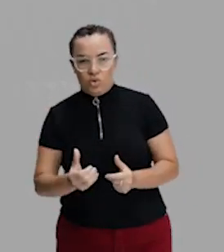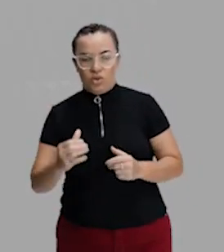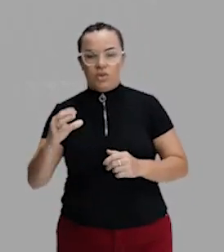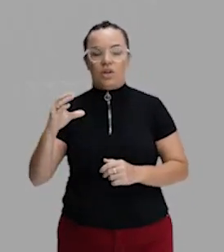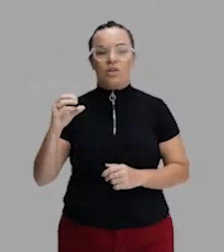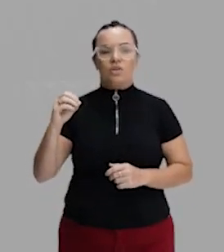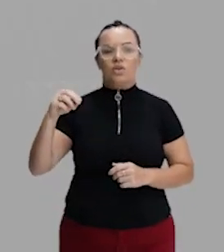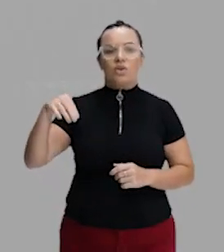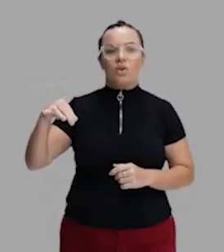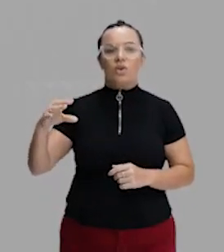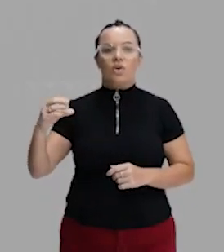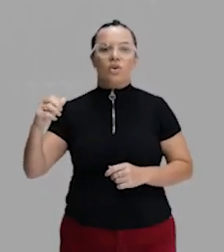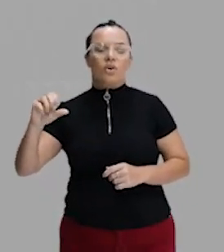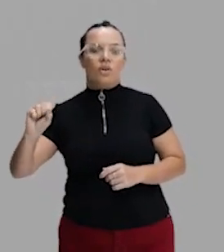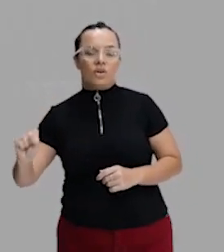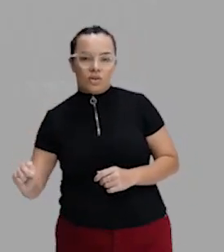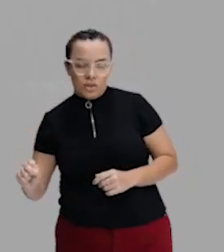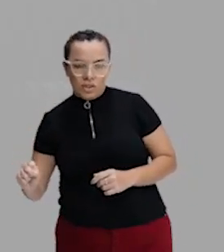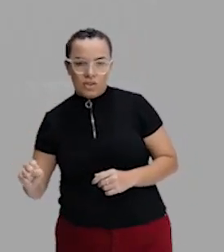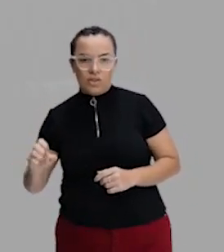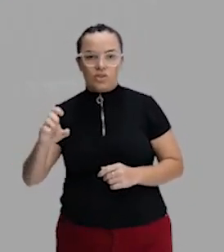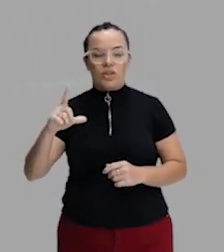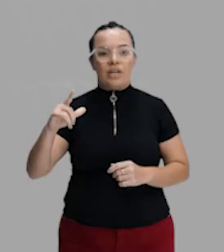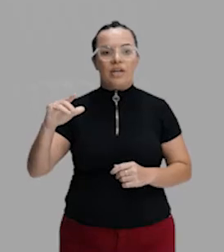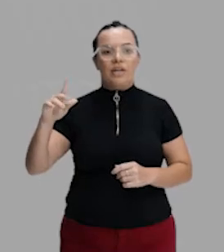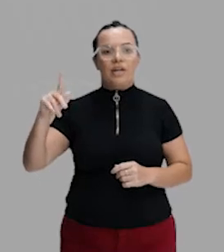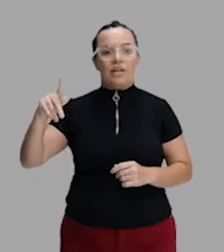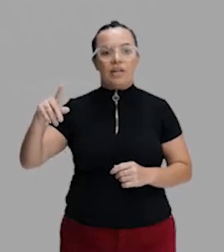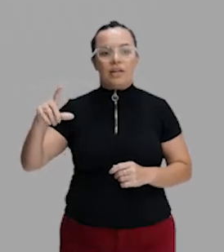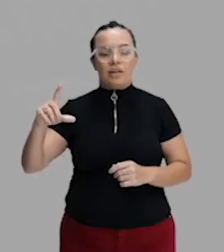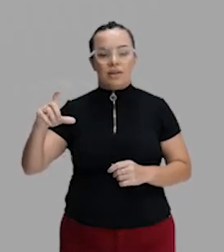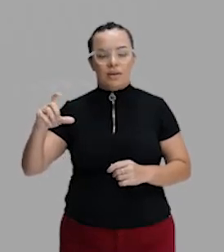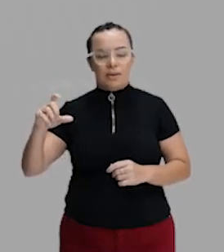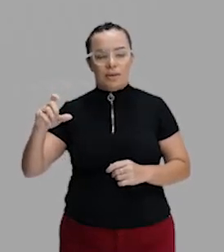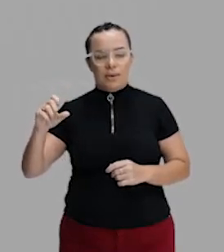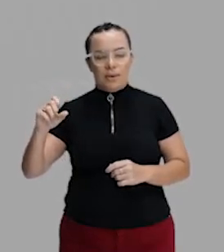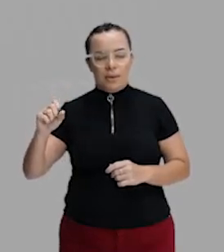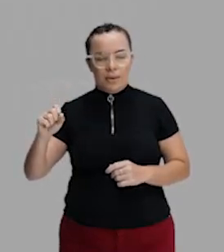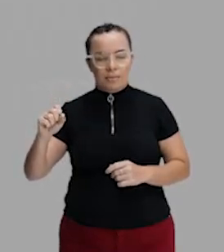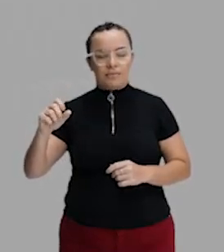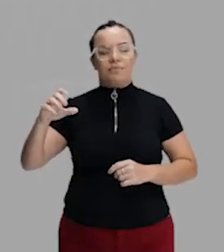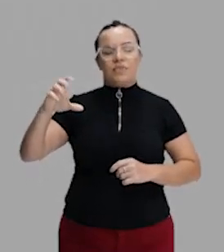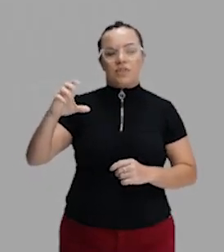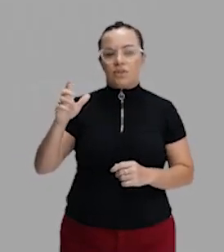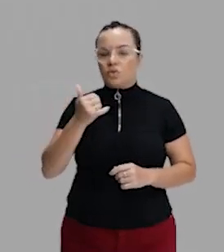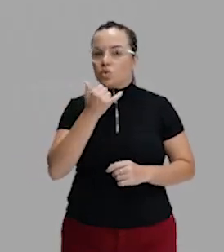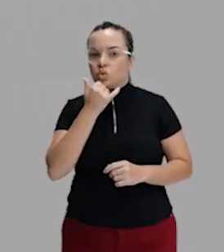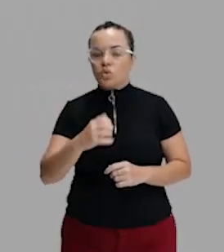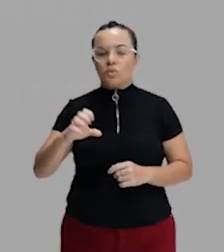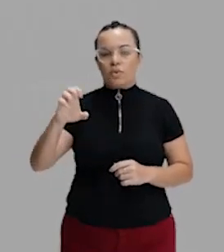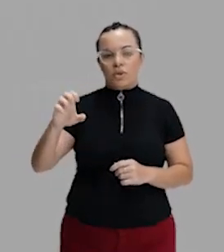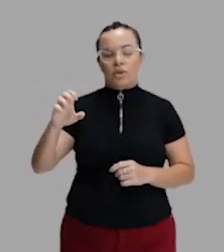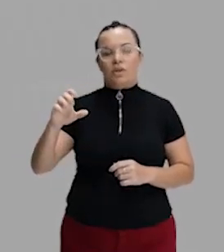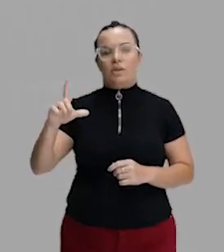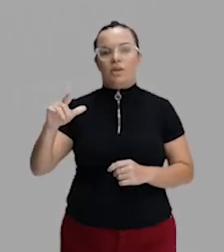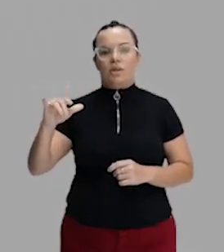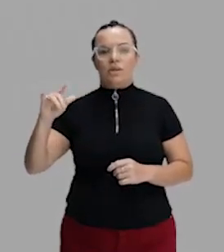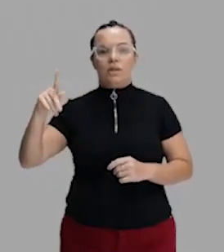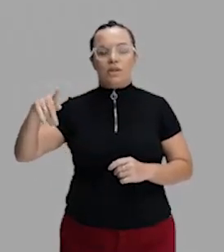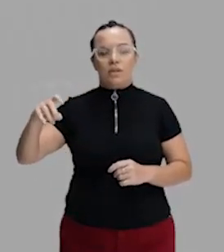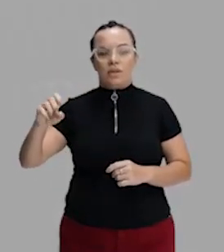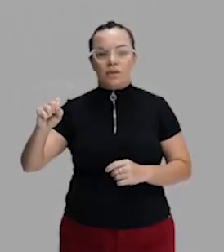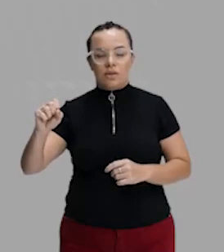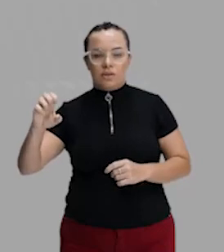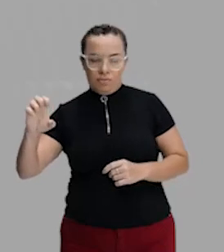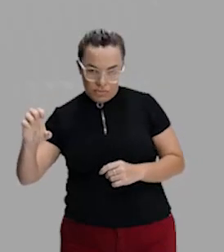aqui. Aula de elipse, aula de hipérbole, até mesmo as aulas de parábola, né? Quem já tem vídeos